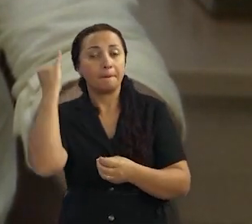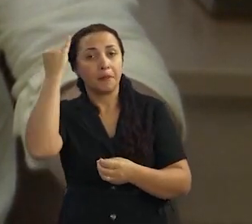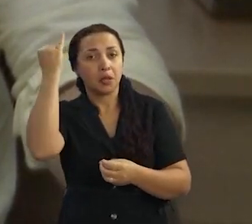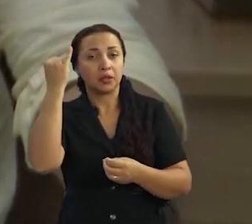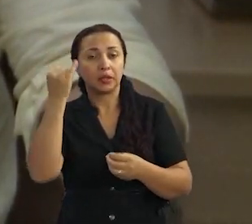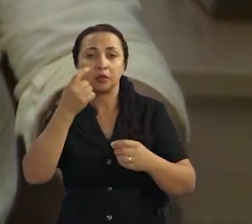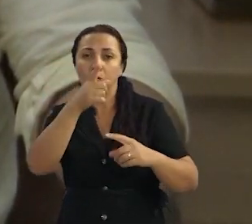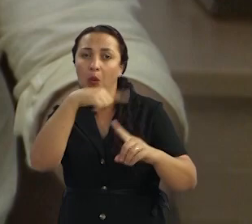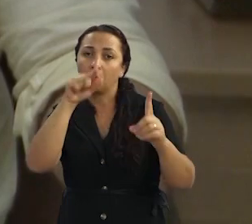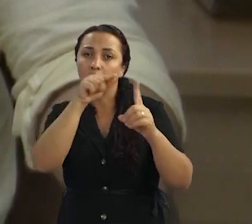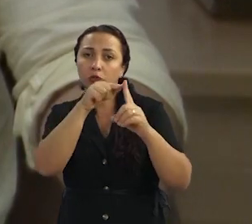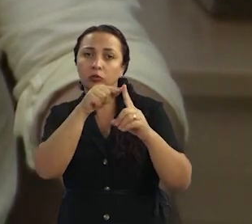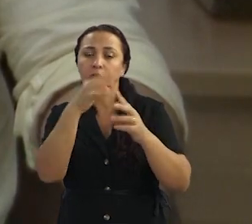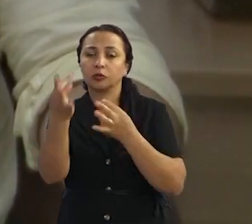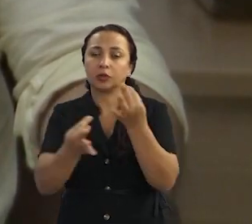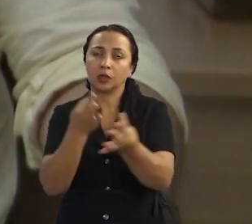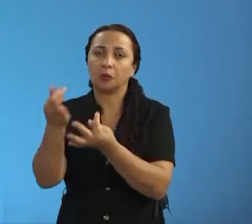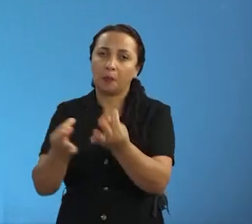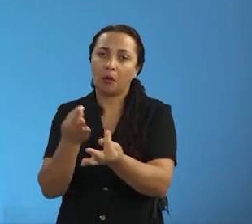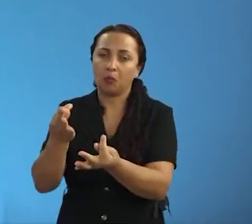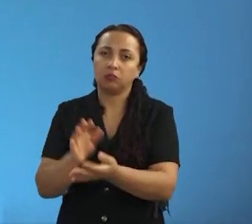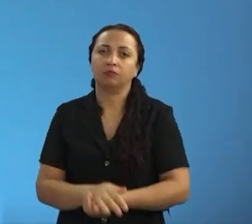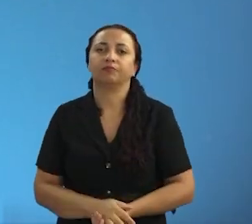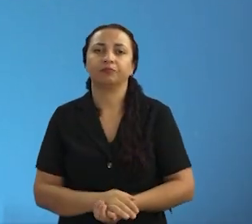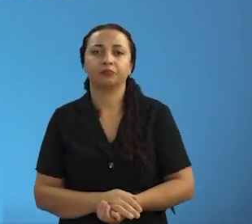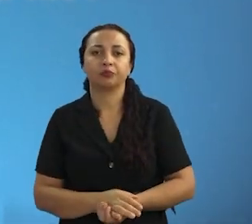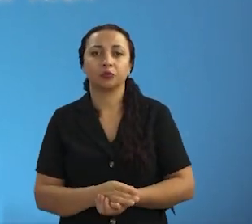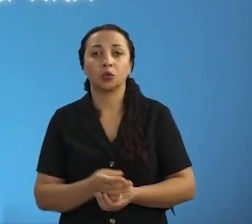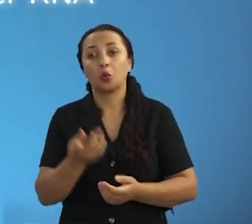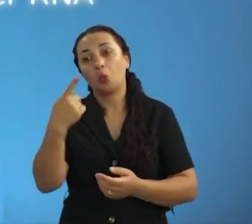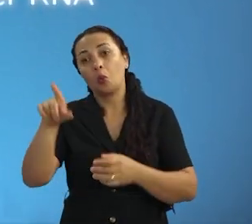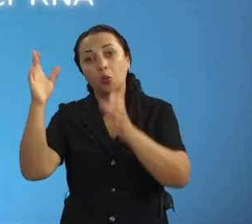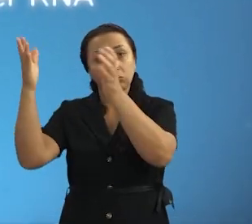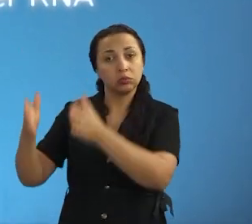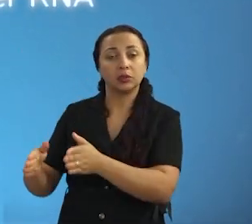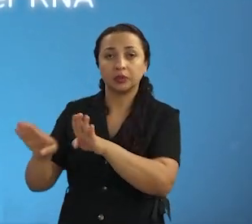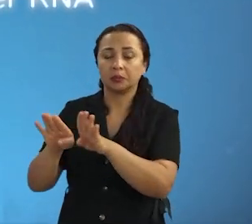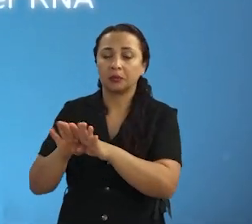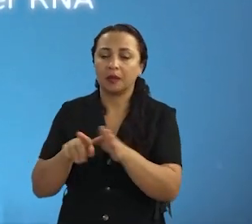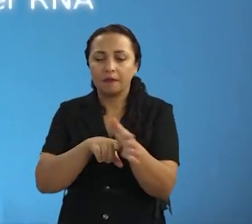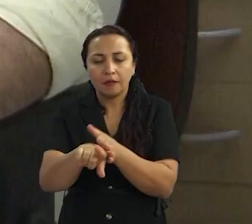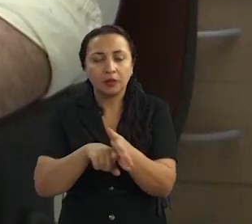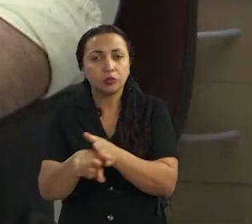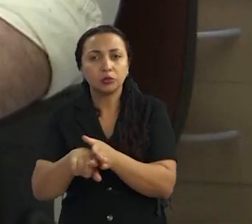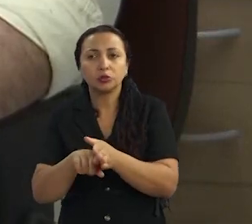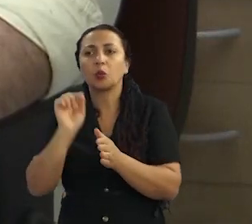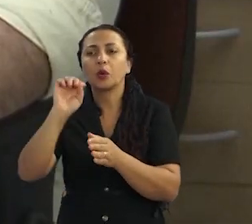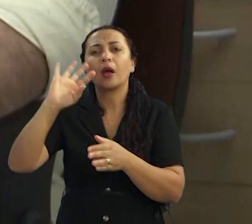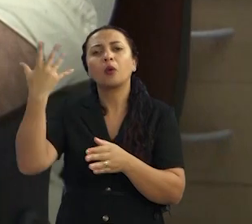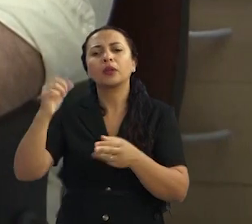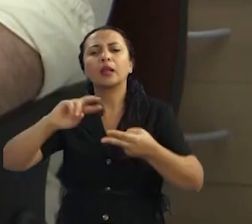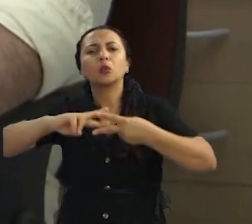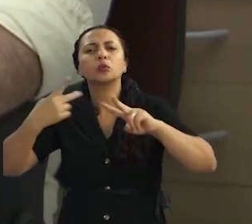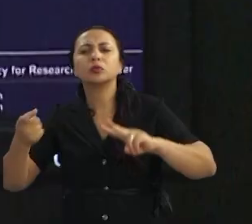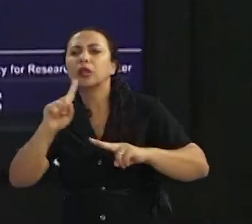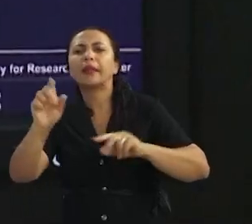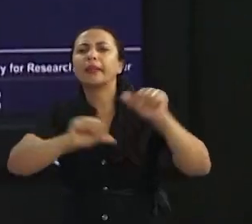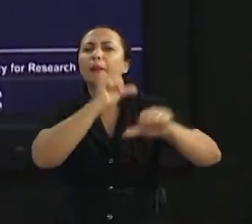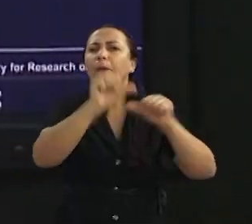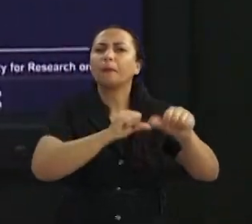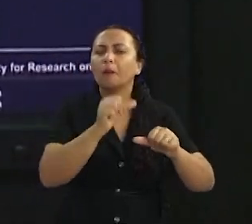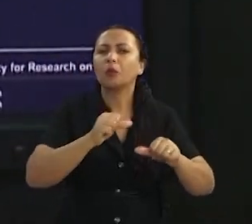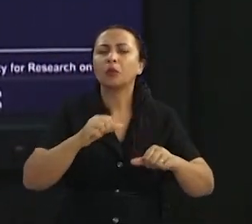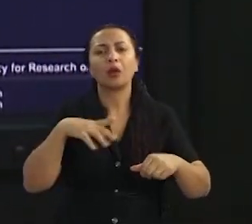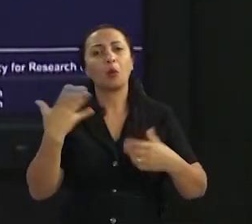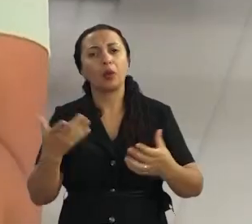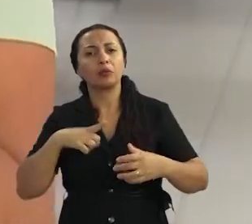potenciais alvos terapêuticos. Outra vertente da pesquisa investiga a função dos genes que não se alteram na